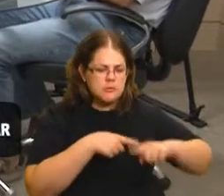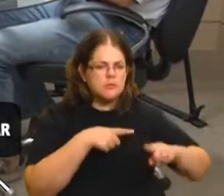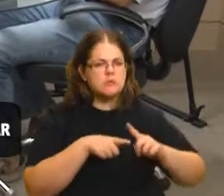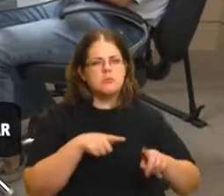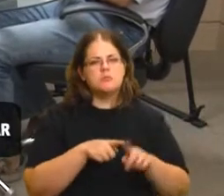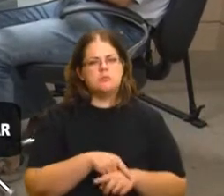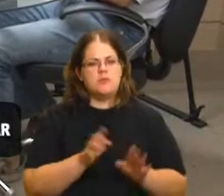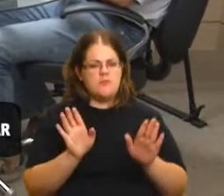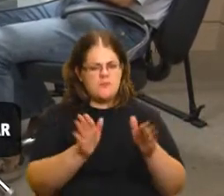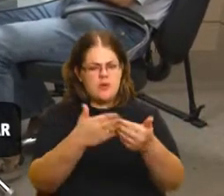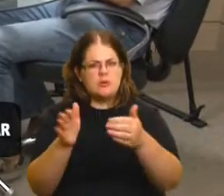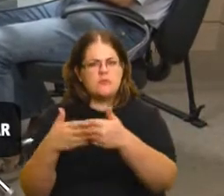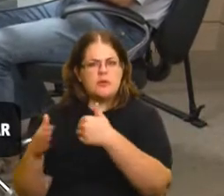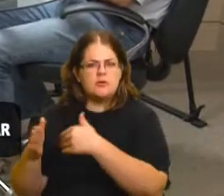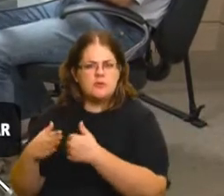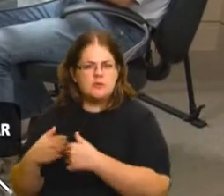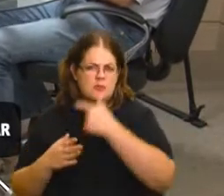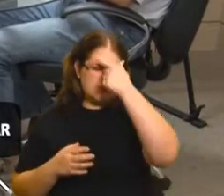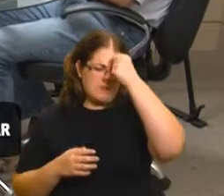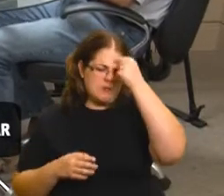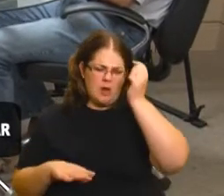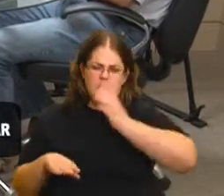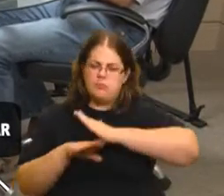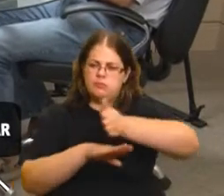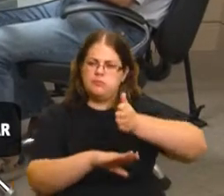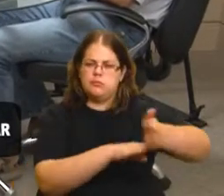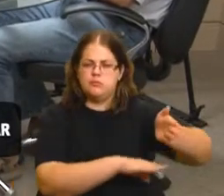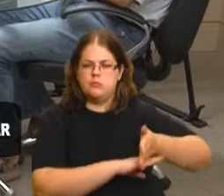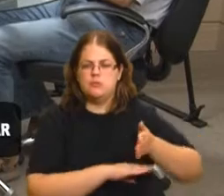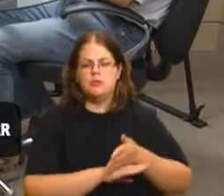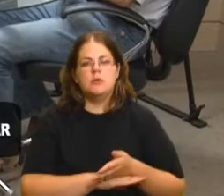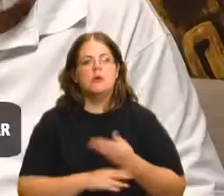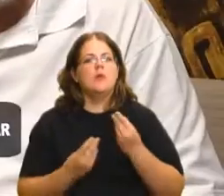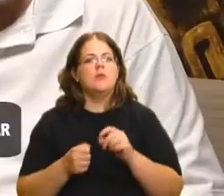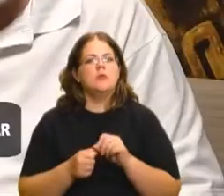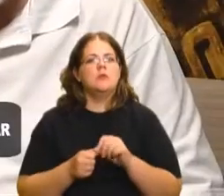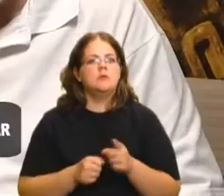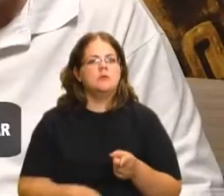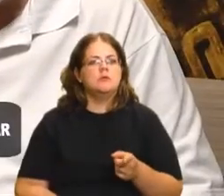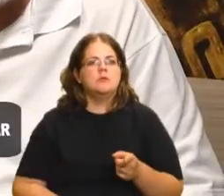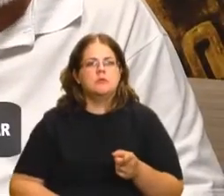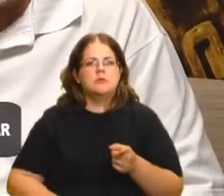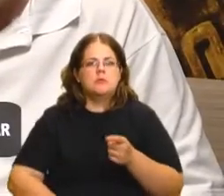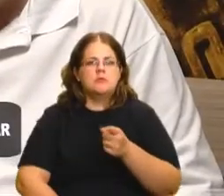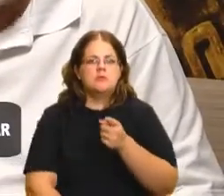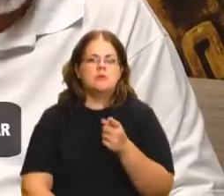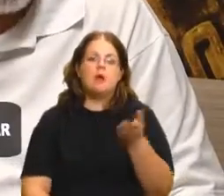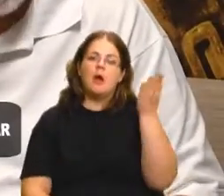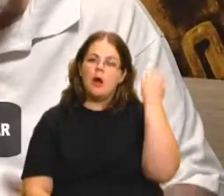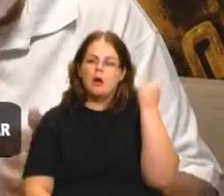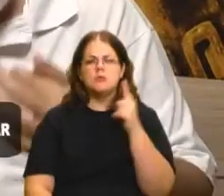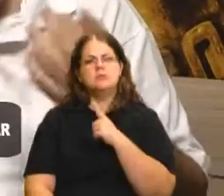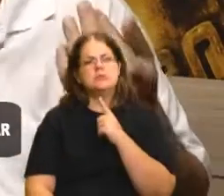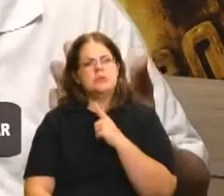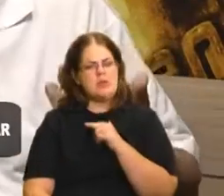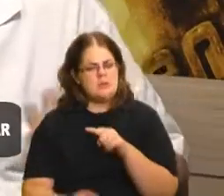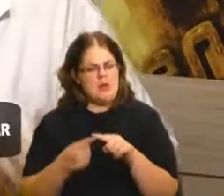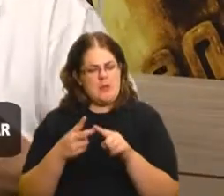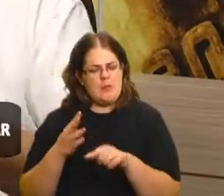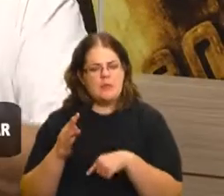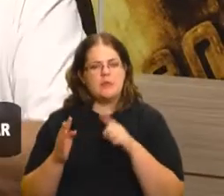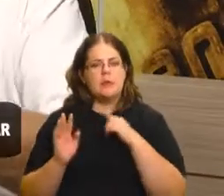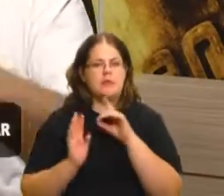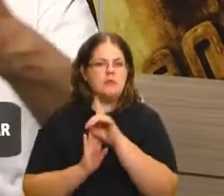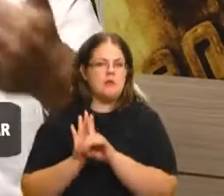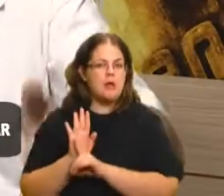censura, fechamento, invasão, universidades, escolas de estudo. Repressão nas universidades, por exemplo. Antes havia muita coisa,